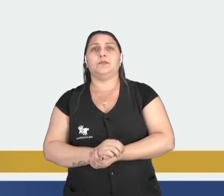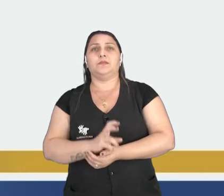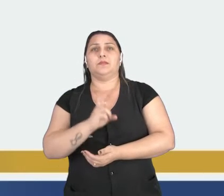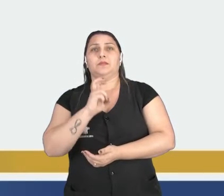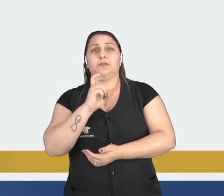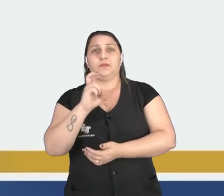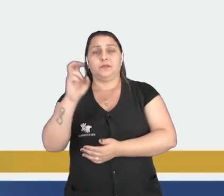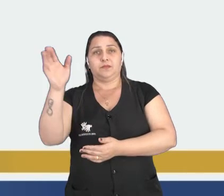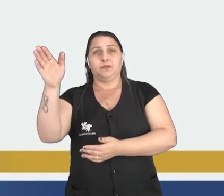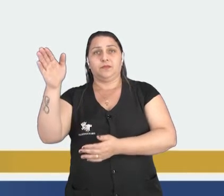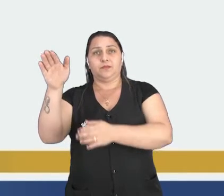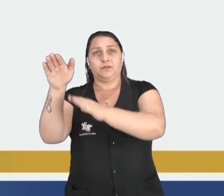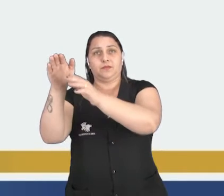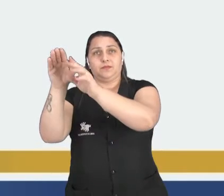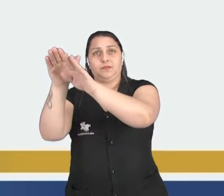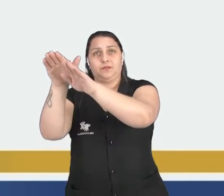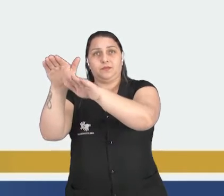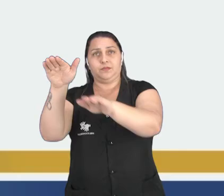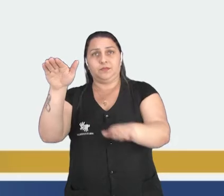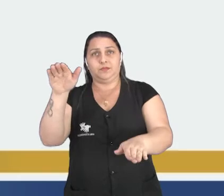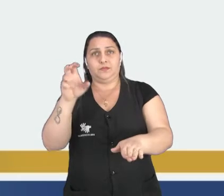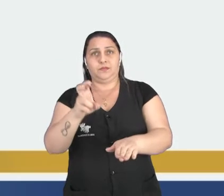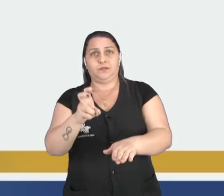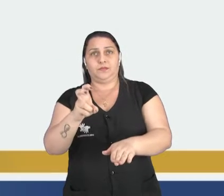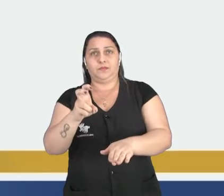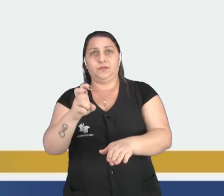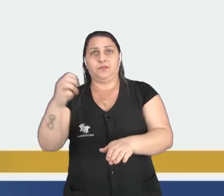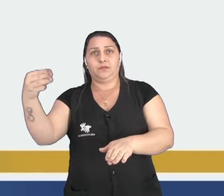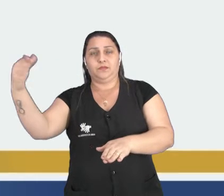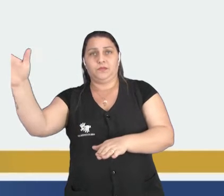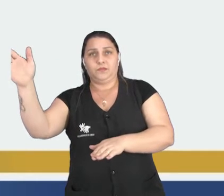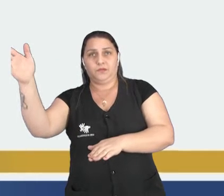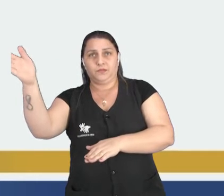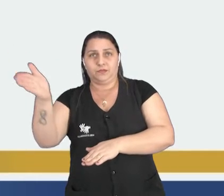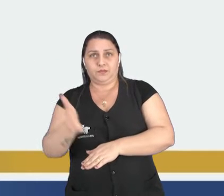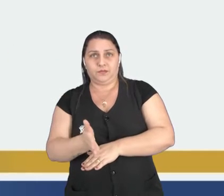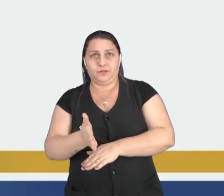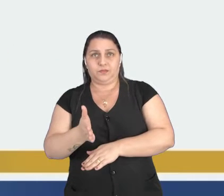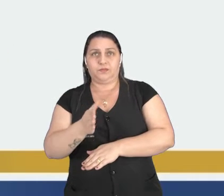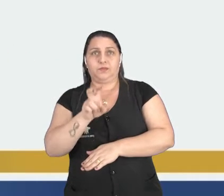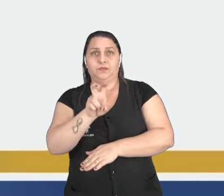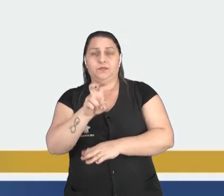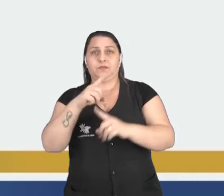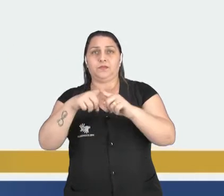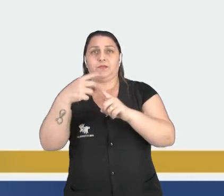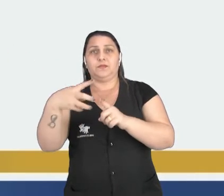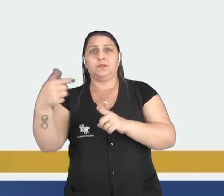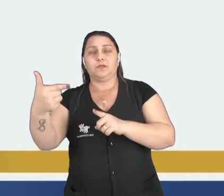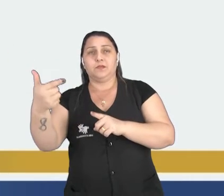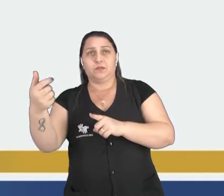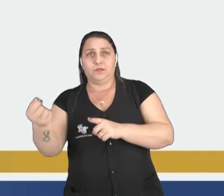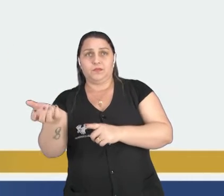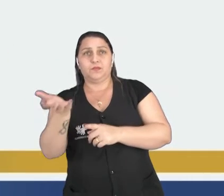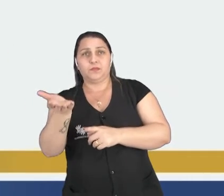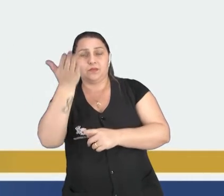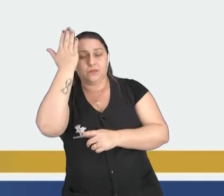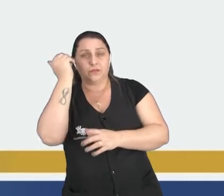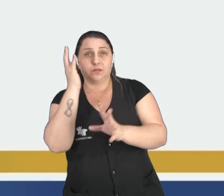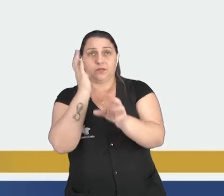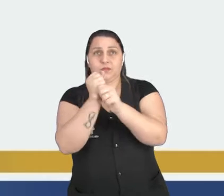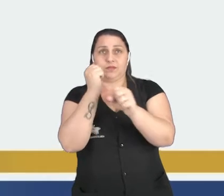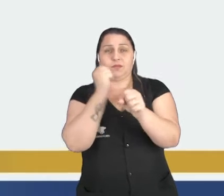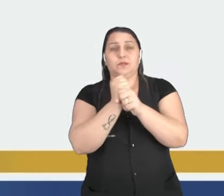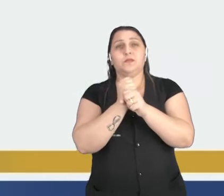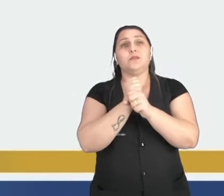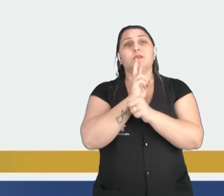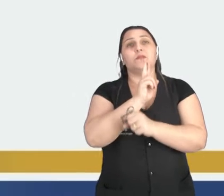fatorial. Decresce o 5, 5 vezes 4, corta o 3, 5 vezes 4, 20. Então, como eu quero saber a soma, eu vou